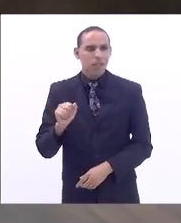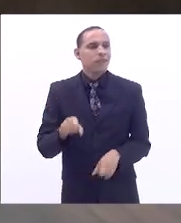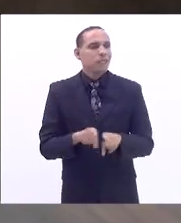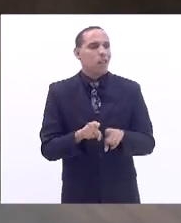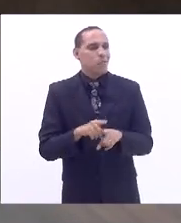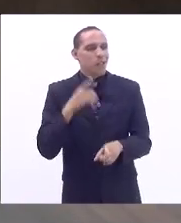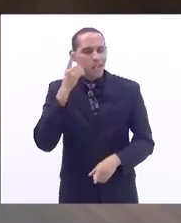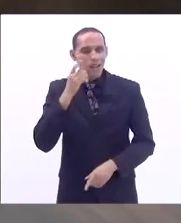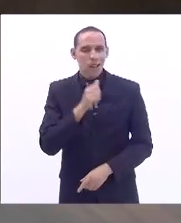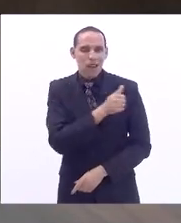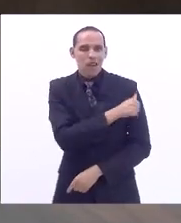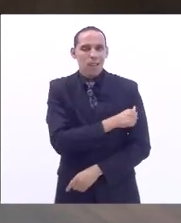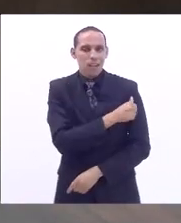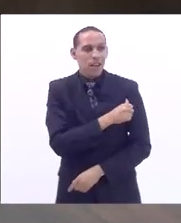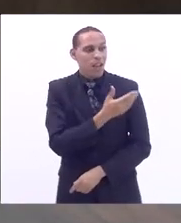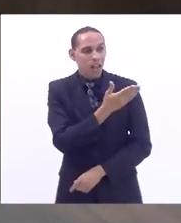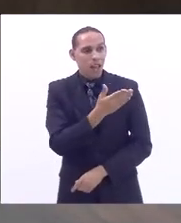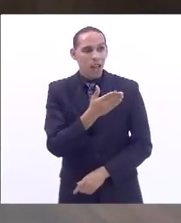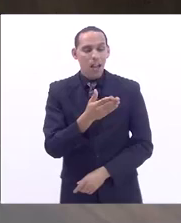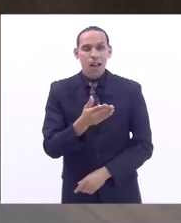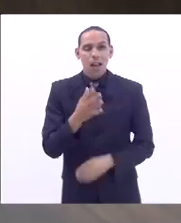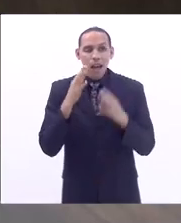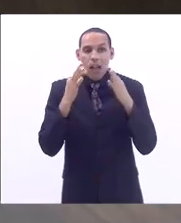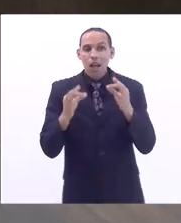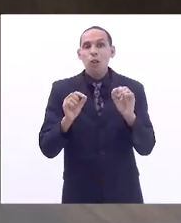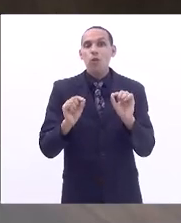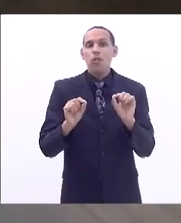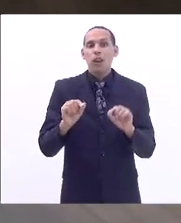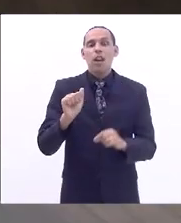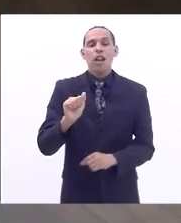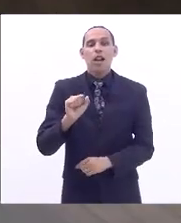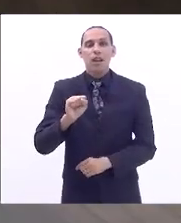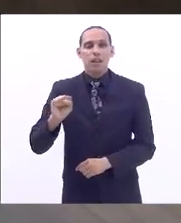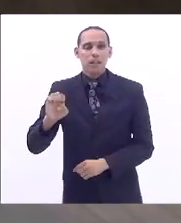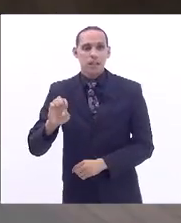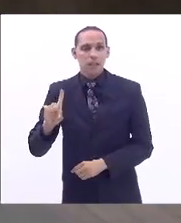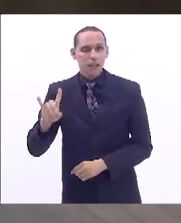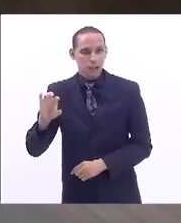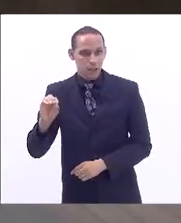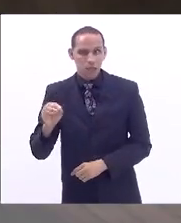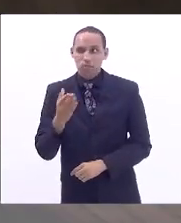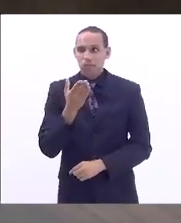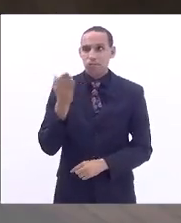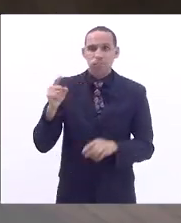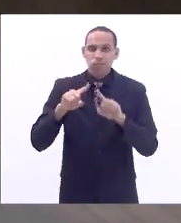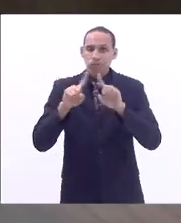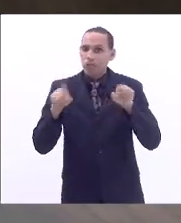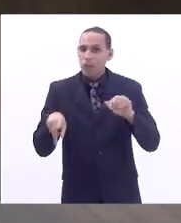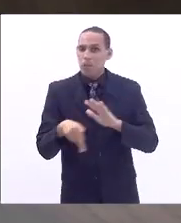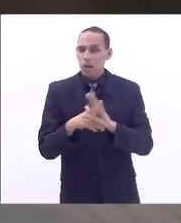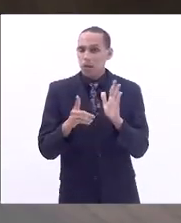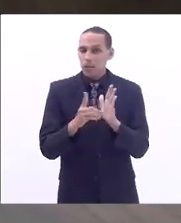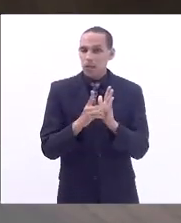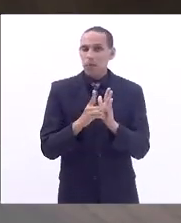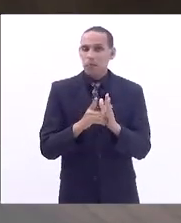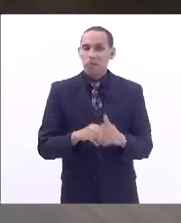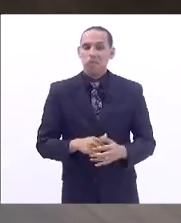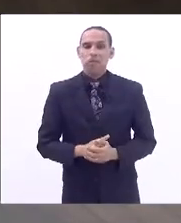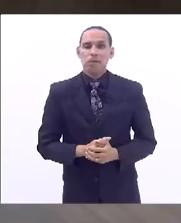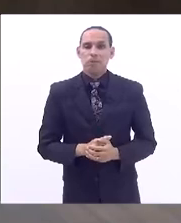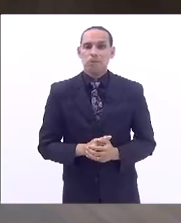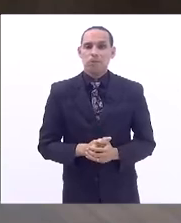Rejane para questão do assédio aos servidores e servidoras do Detran